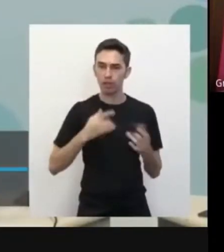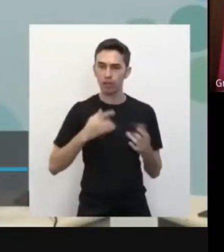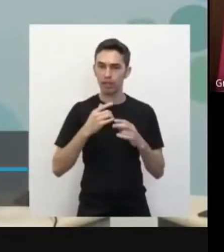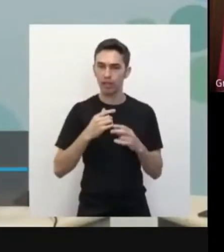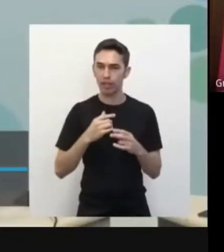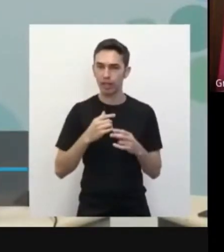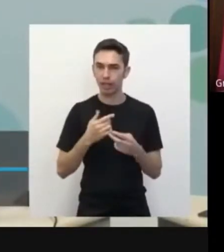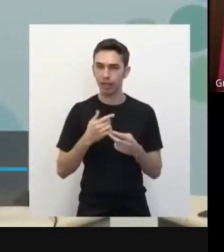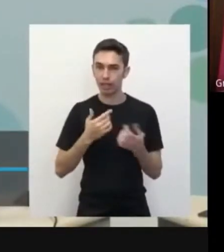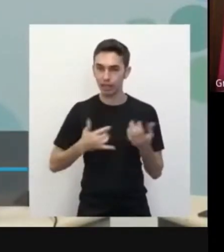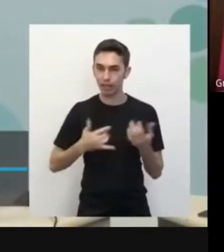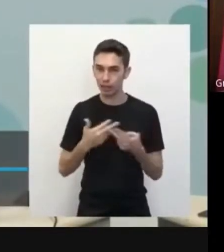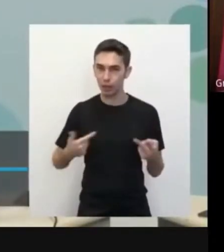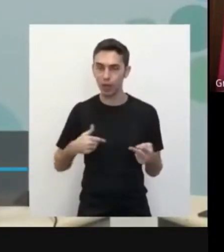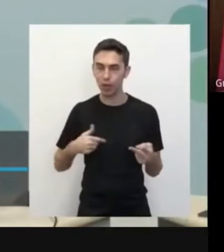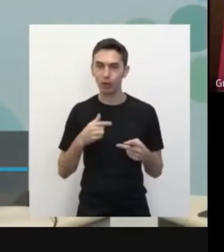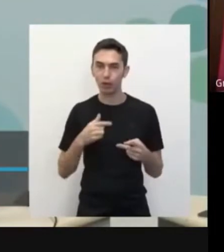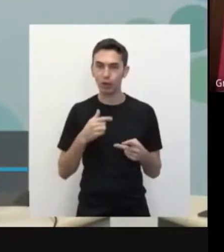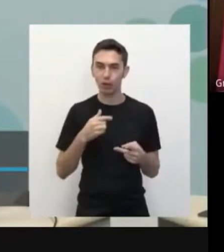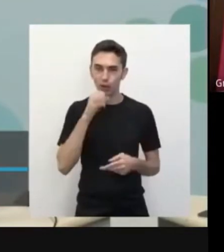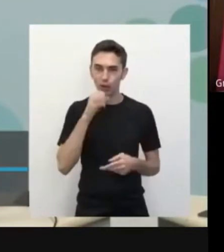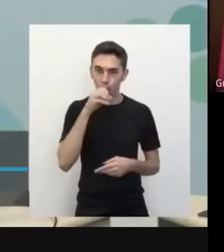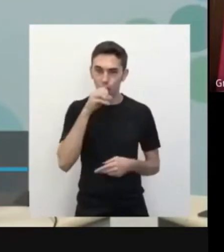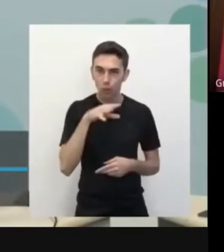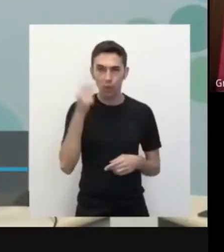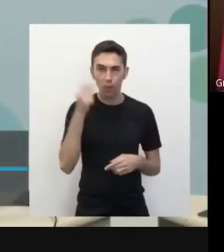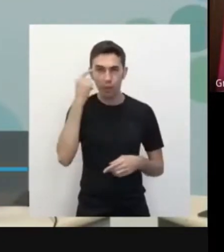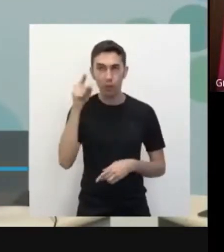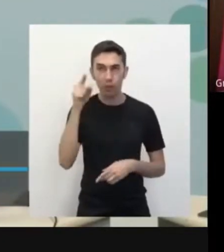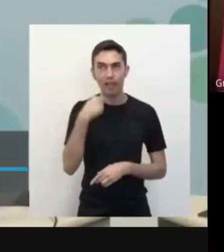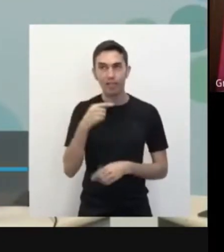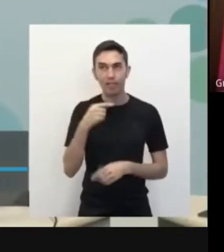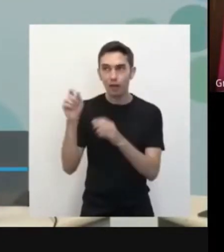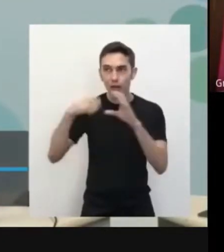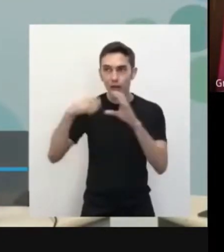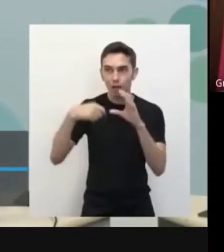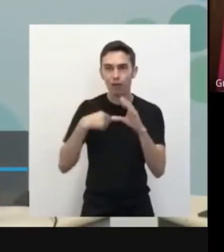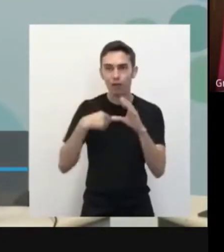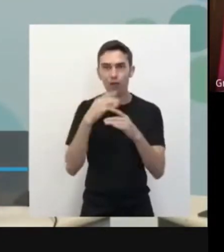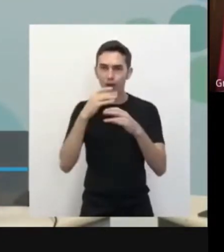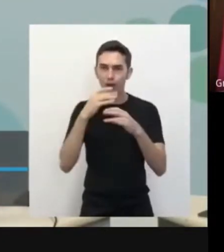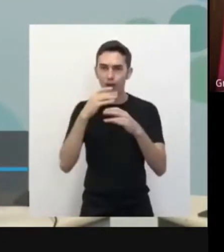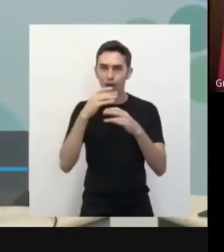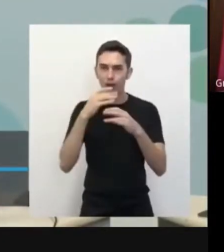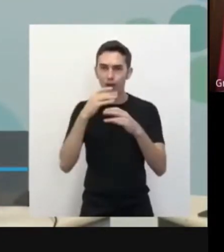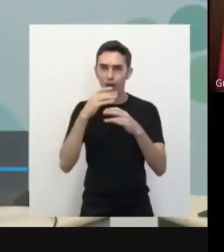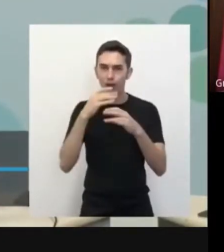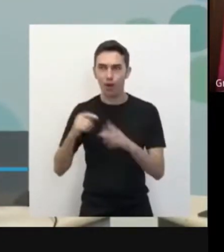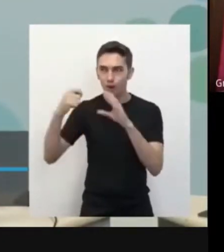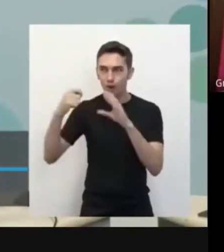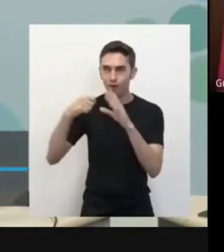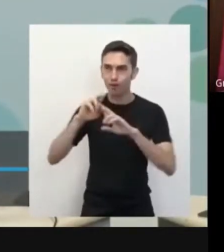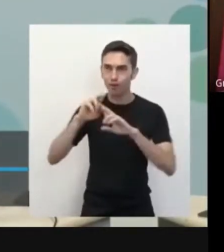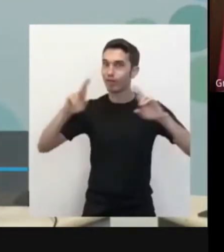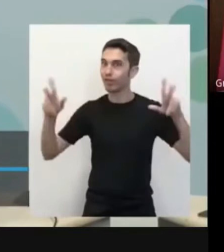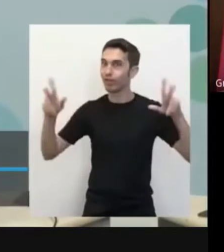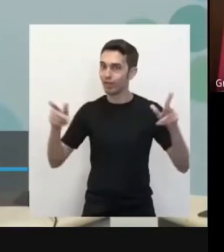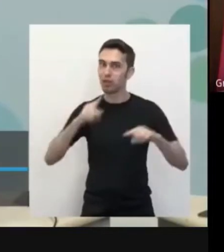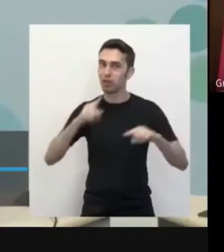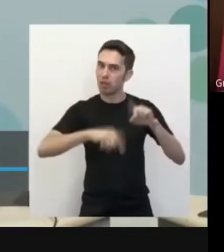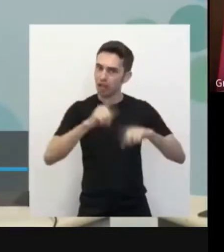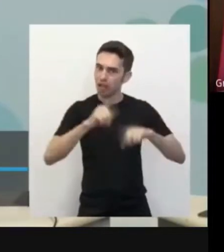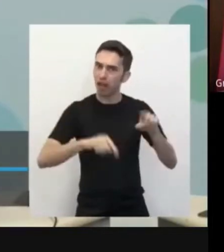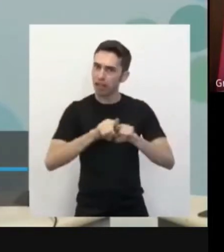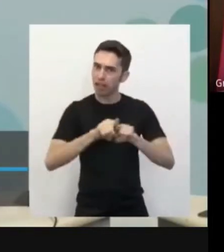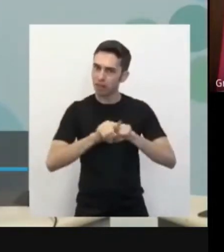tradicional flauta e ouvimos um instrumento bem diferente. A gente percebe um material também diferente, não é? As flautas,